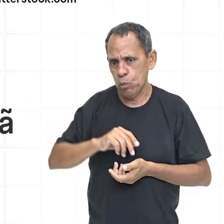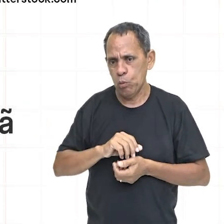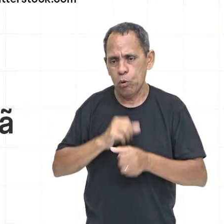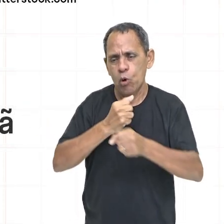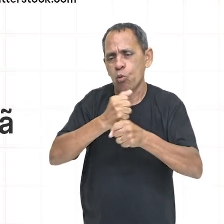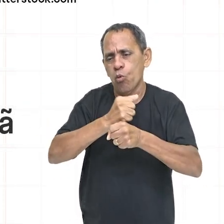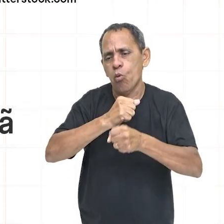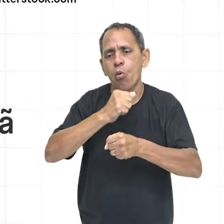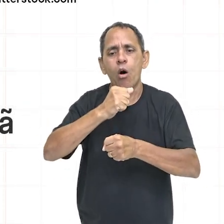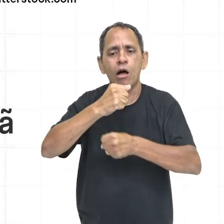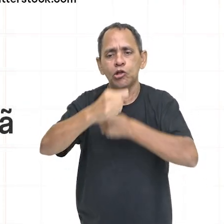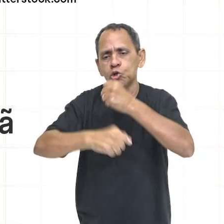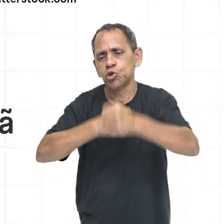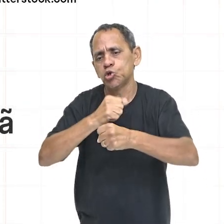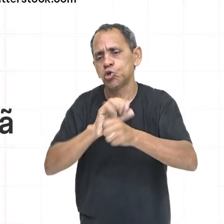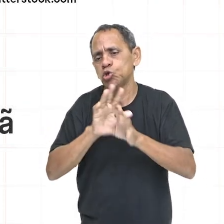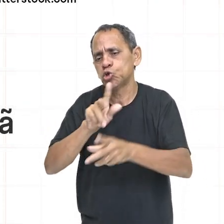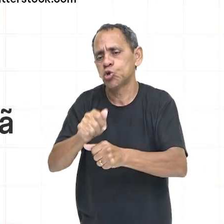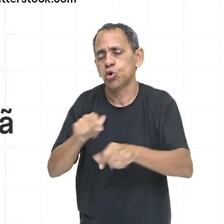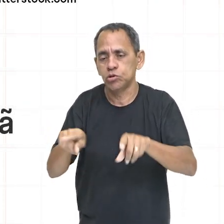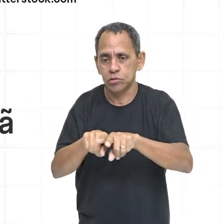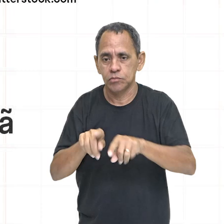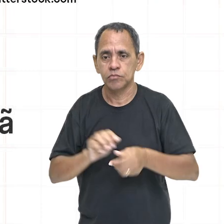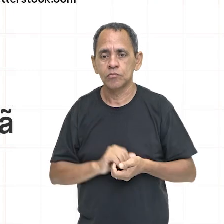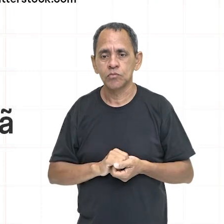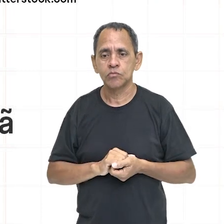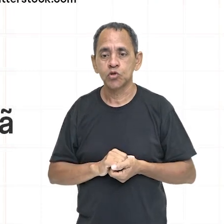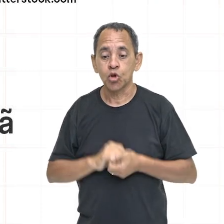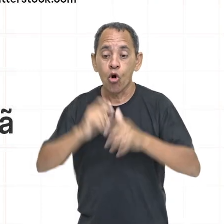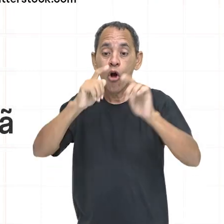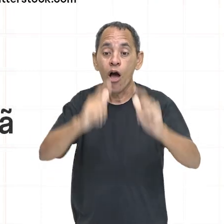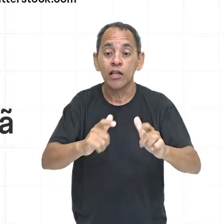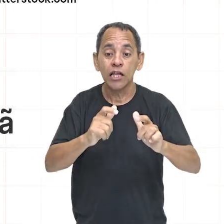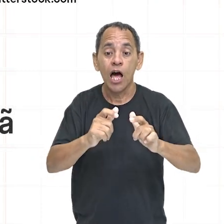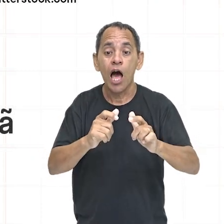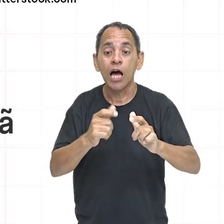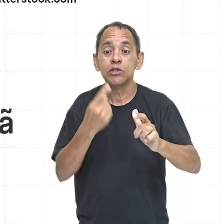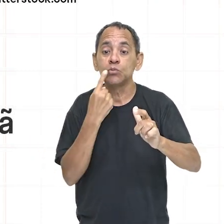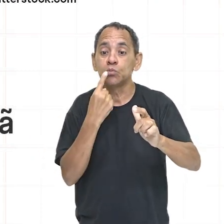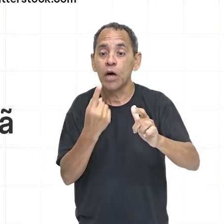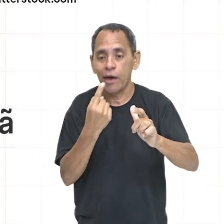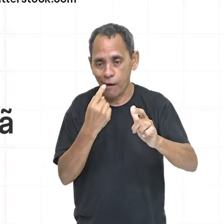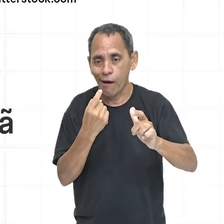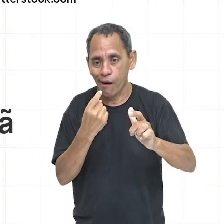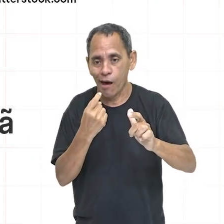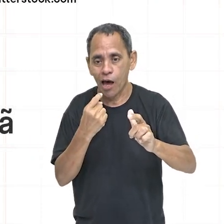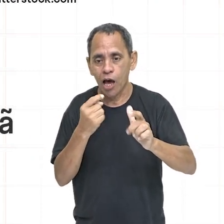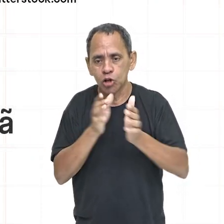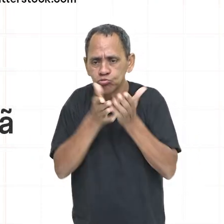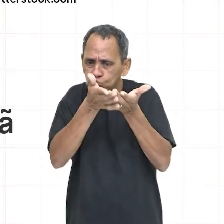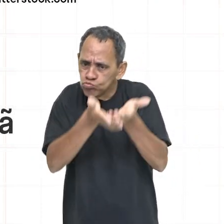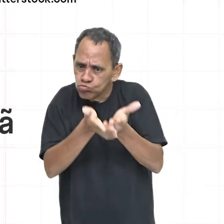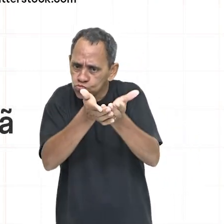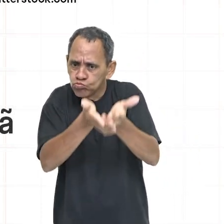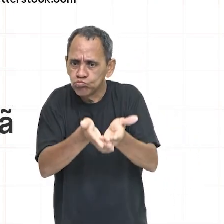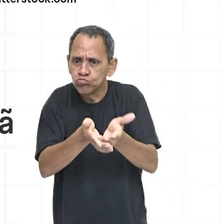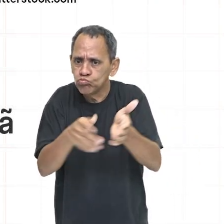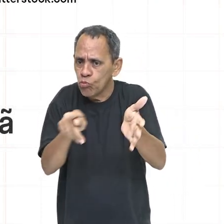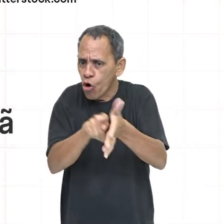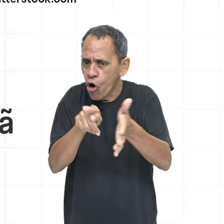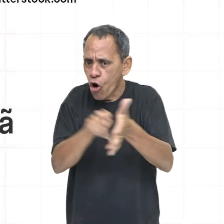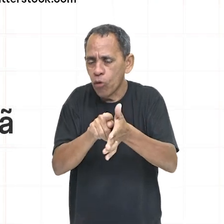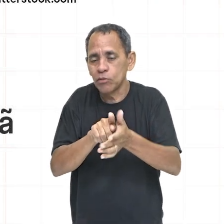Situada próximo dos portos para facilitar o escoamento do produto. Então, lá na Nova Zelândia,